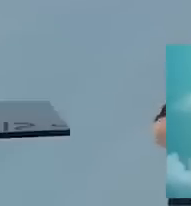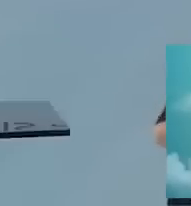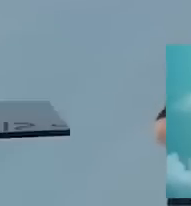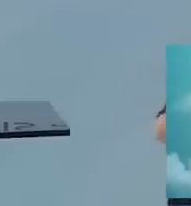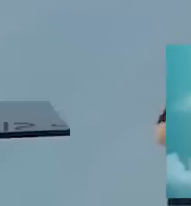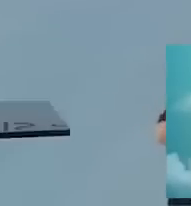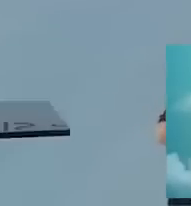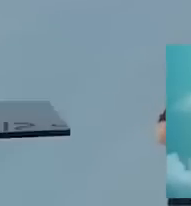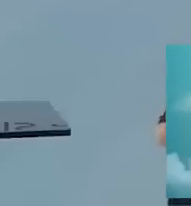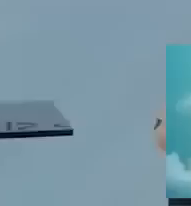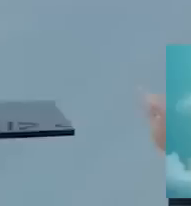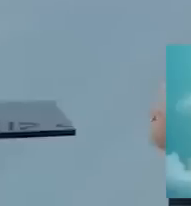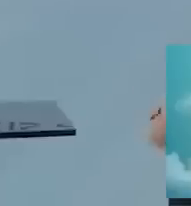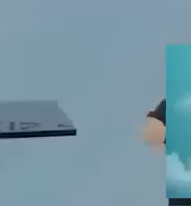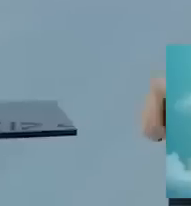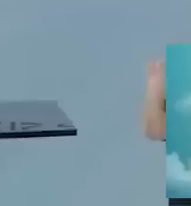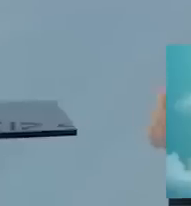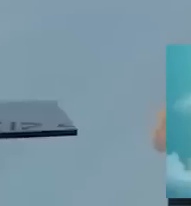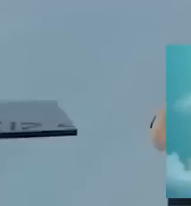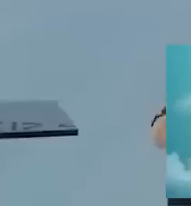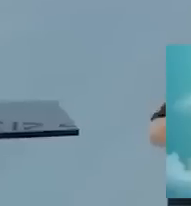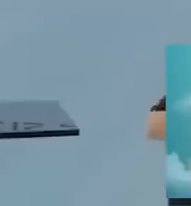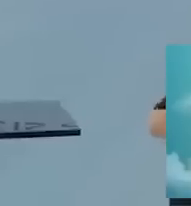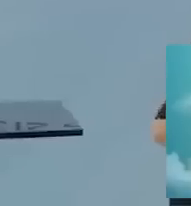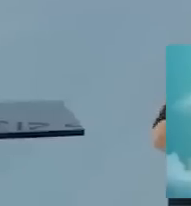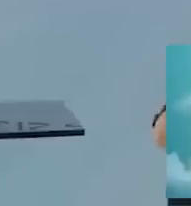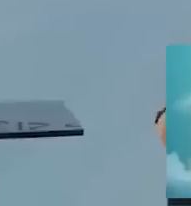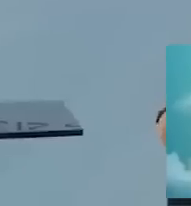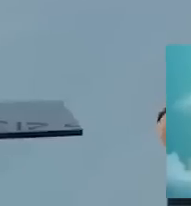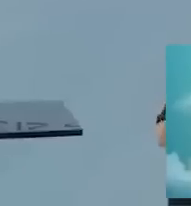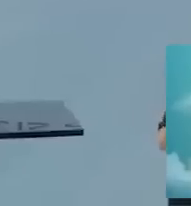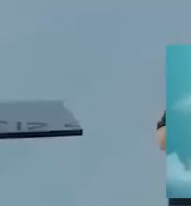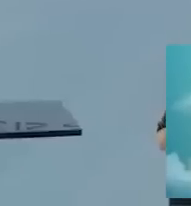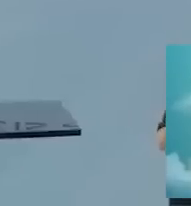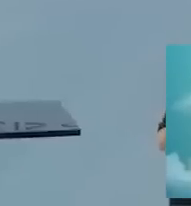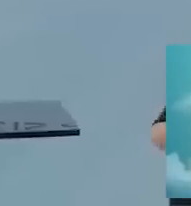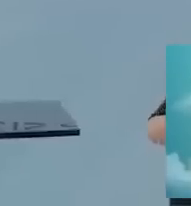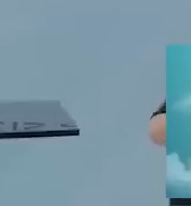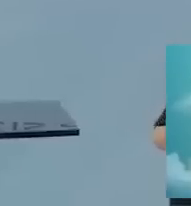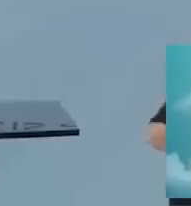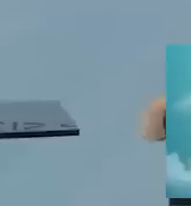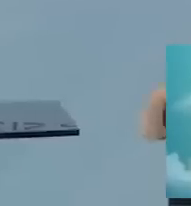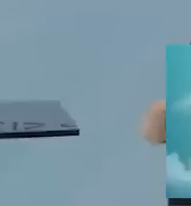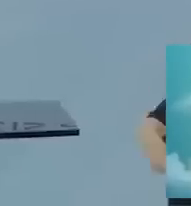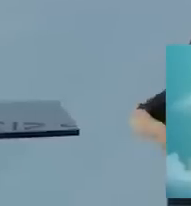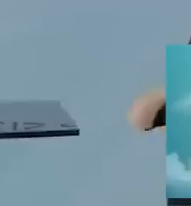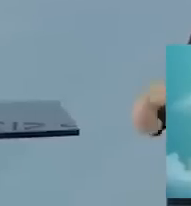Não apenas com um discurso bonito, com palavras bonitas, mas com ações práticas.